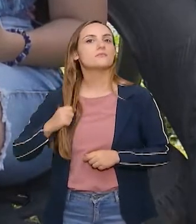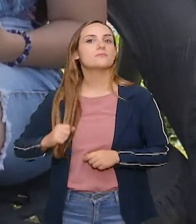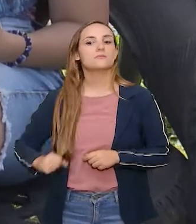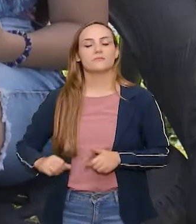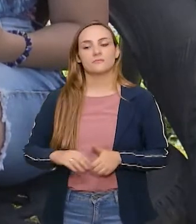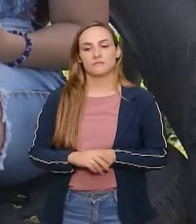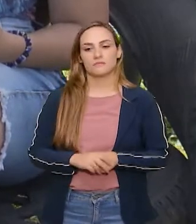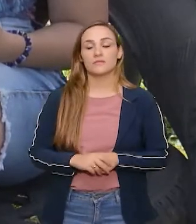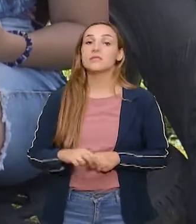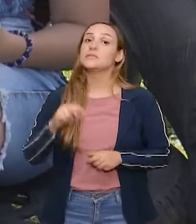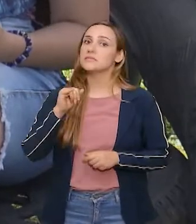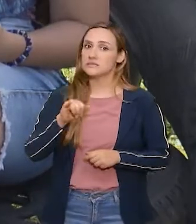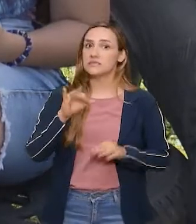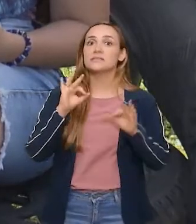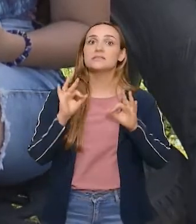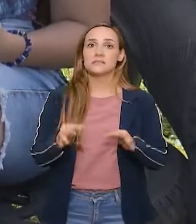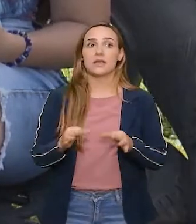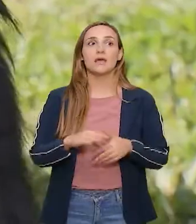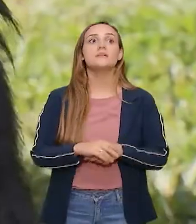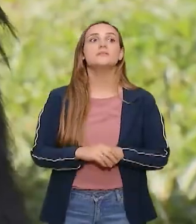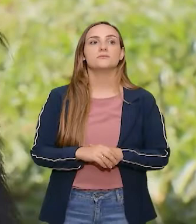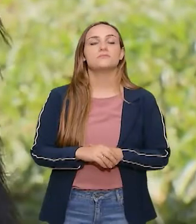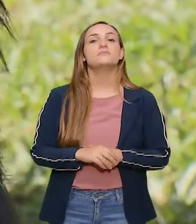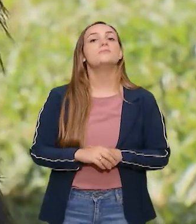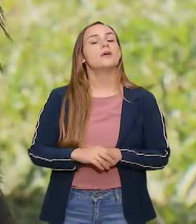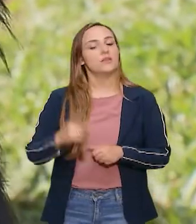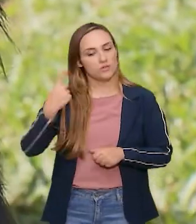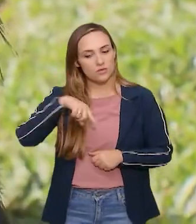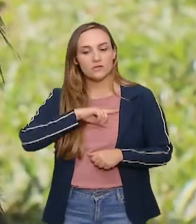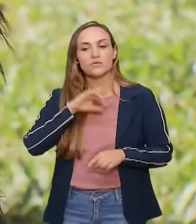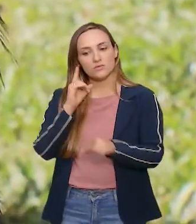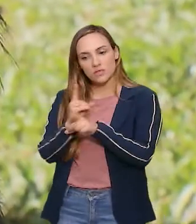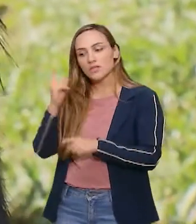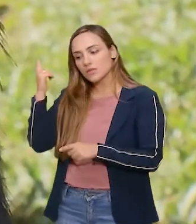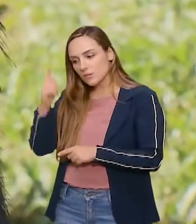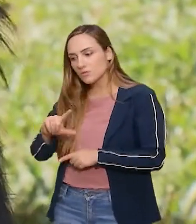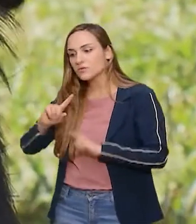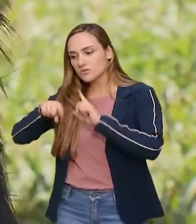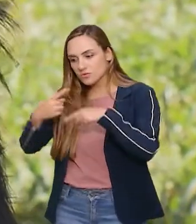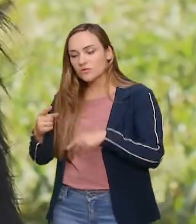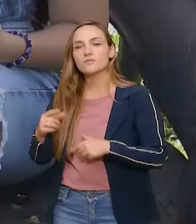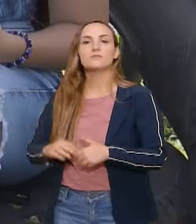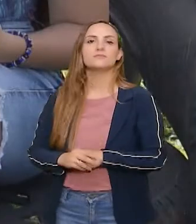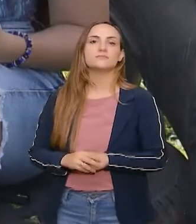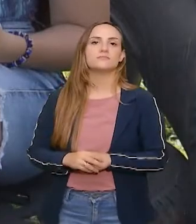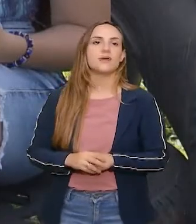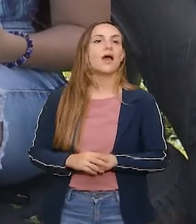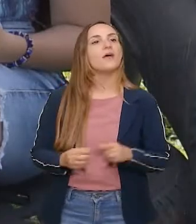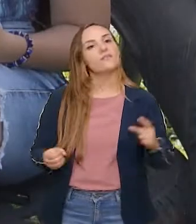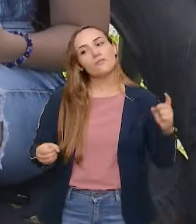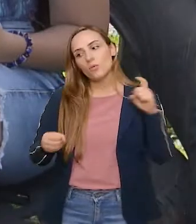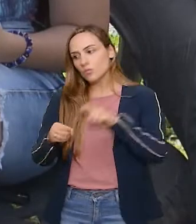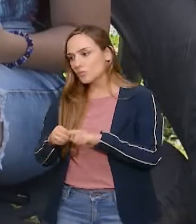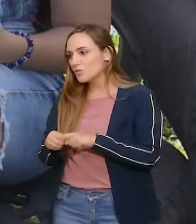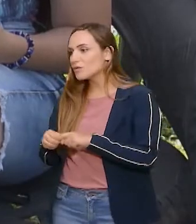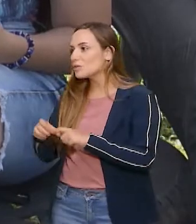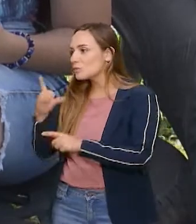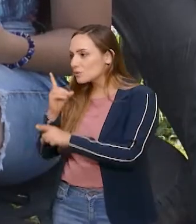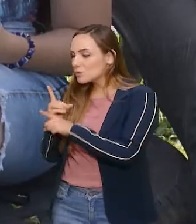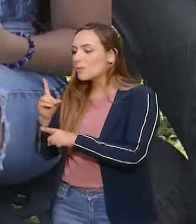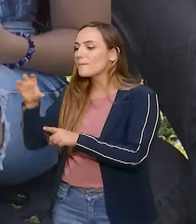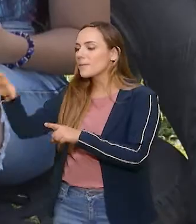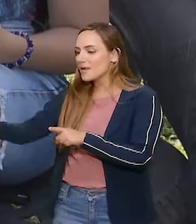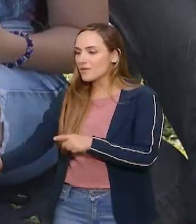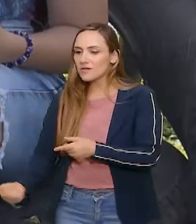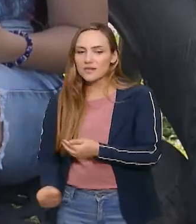ele vai estar onde a gente encontrá-lo, né? A gente encontrou ele onde a gente estava mesmo, e aí colocamos ele no